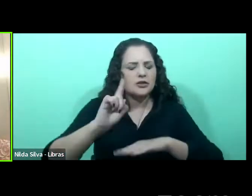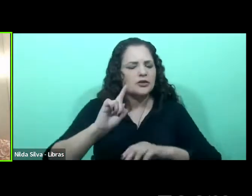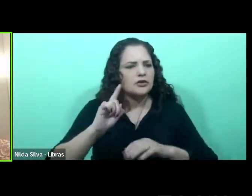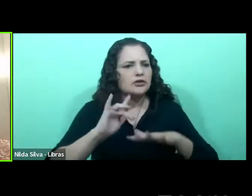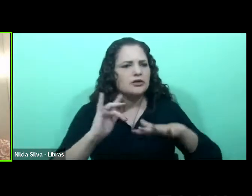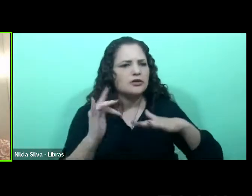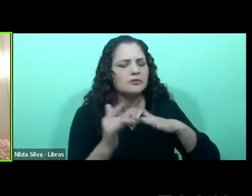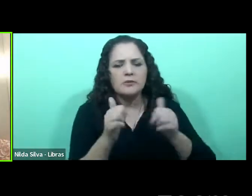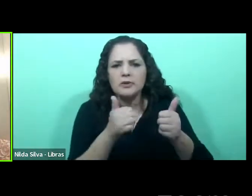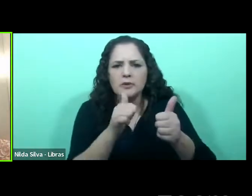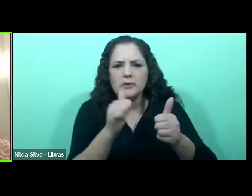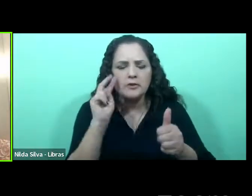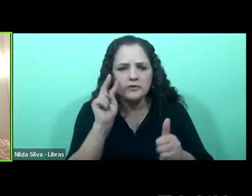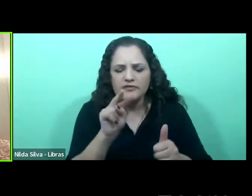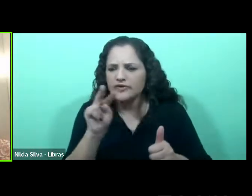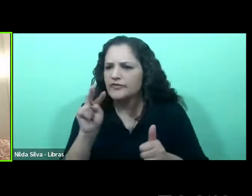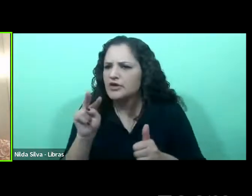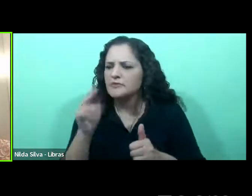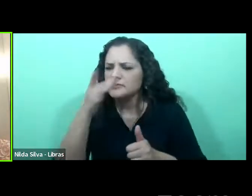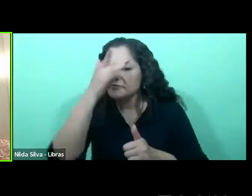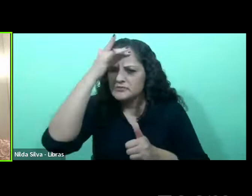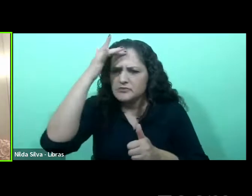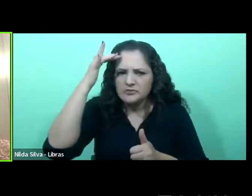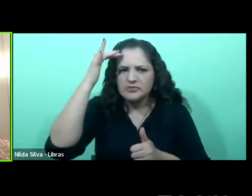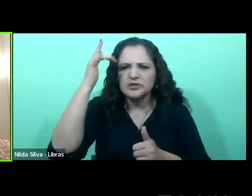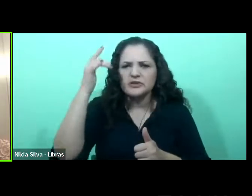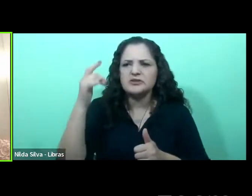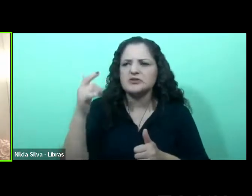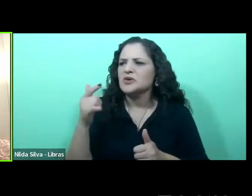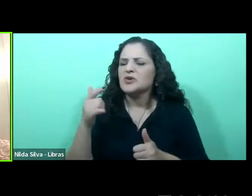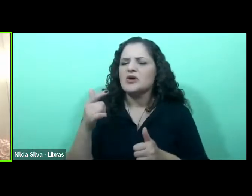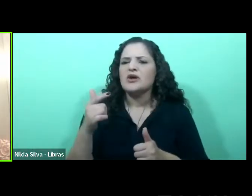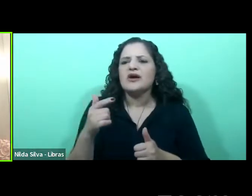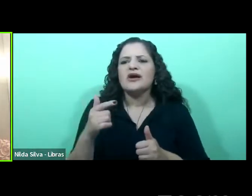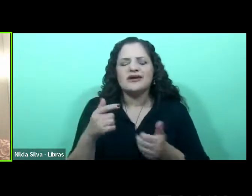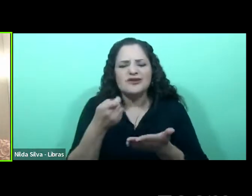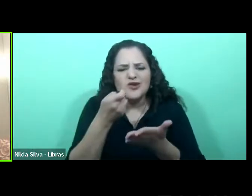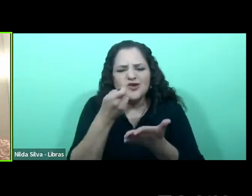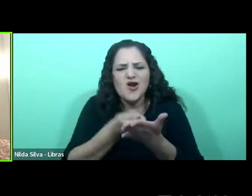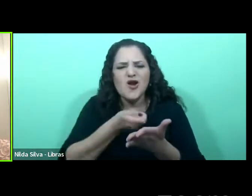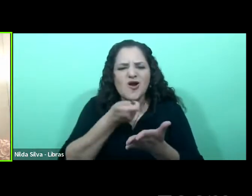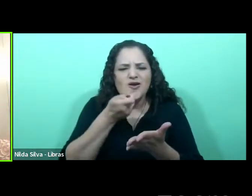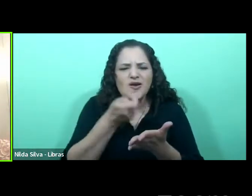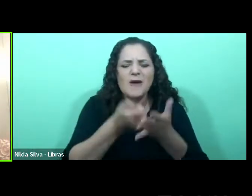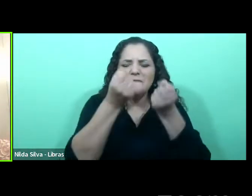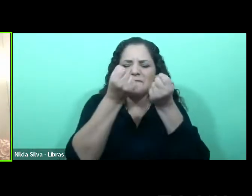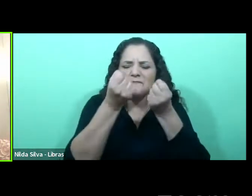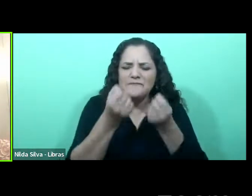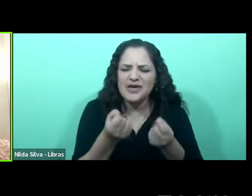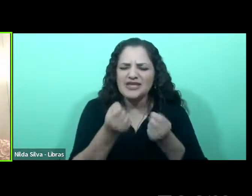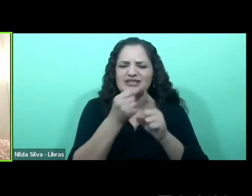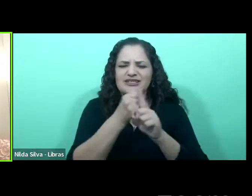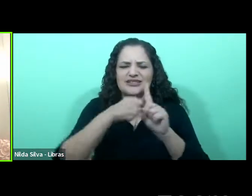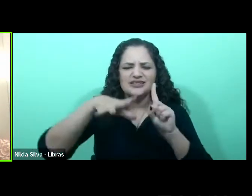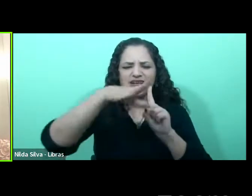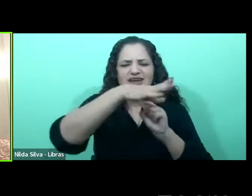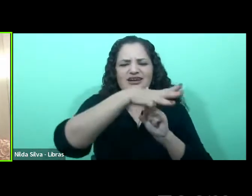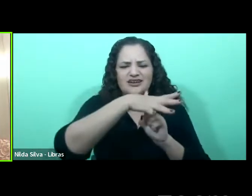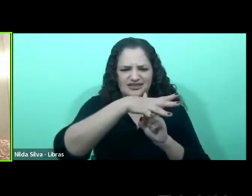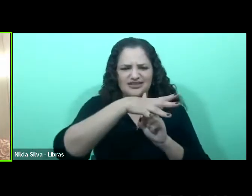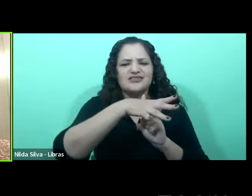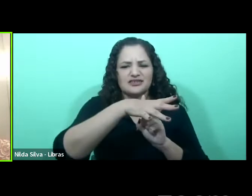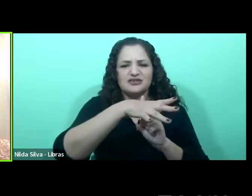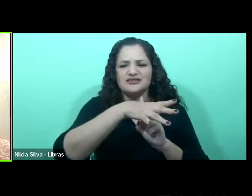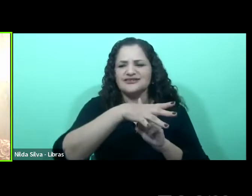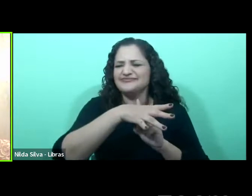muitas pessoas que, ao invés de reconhecer o peso em que tem sido cobrada para funcionar socialmente, optam